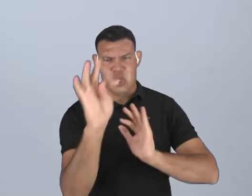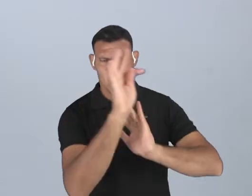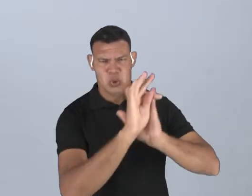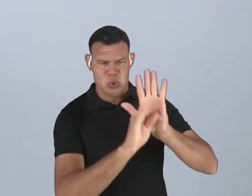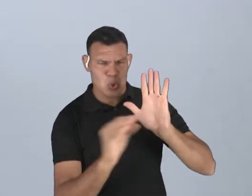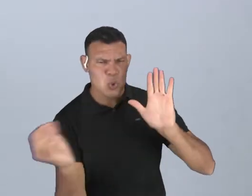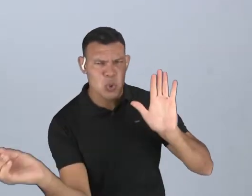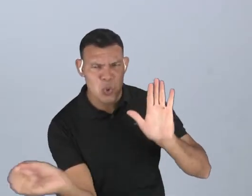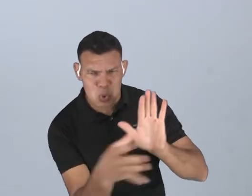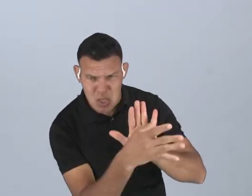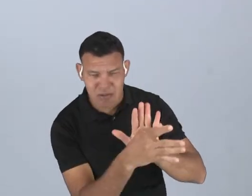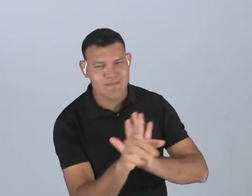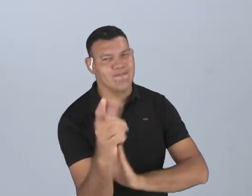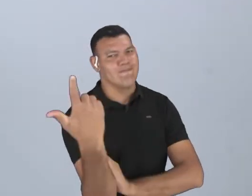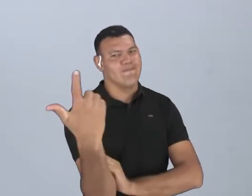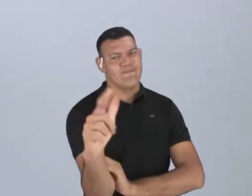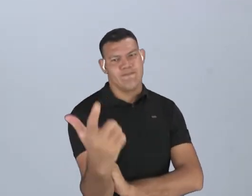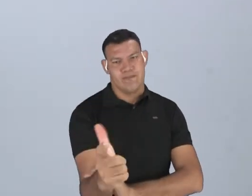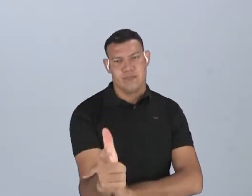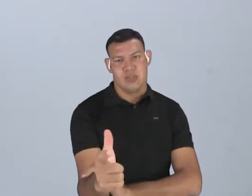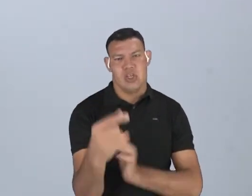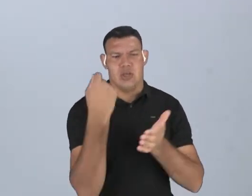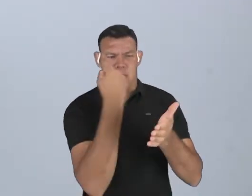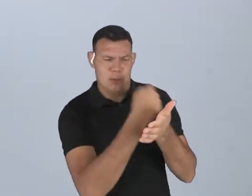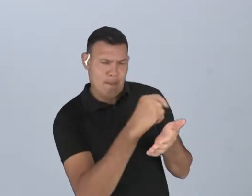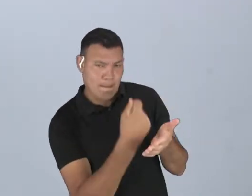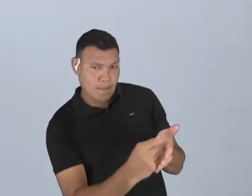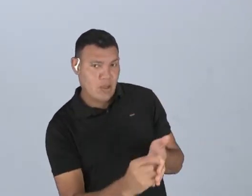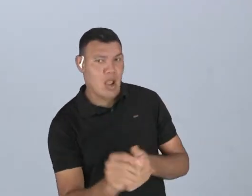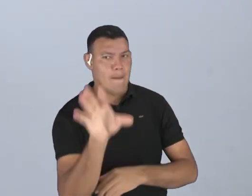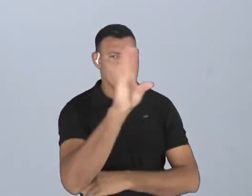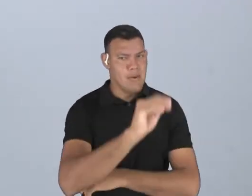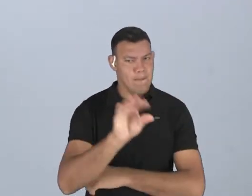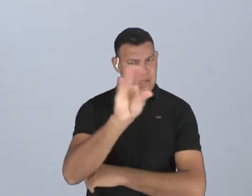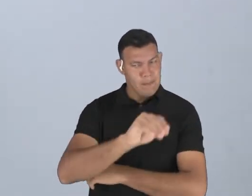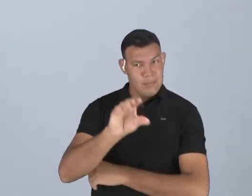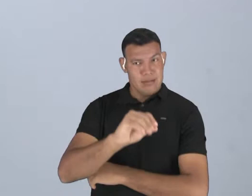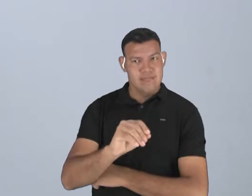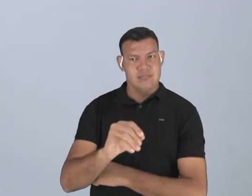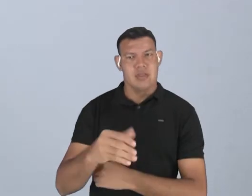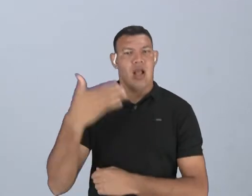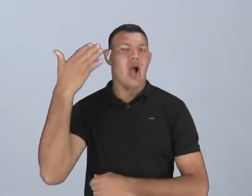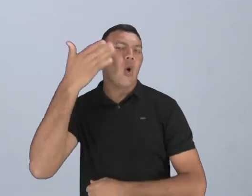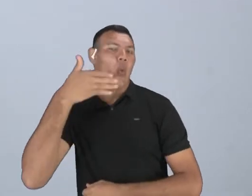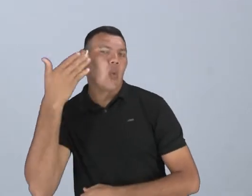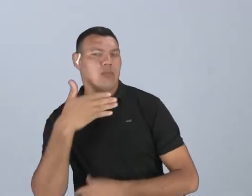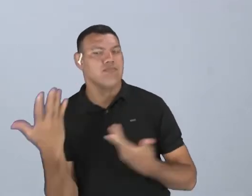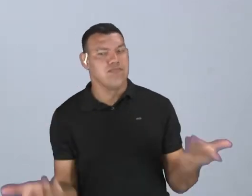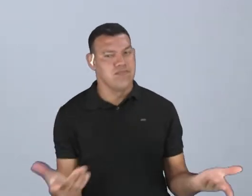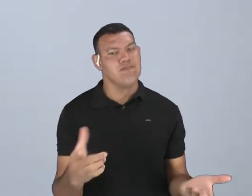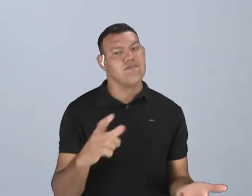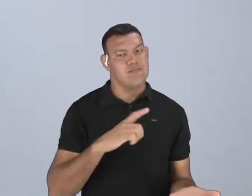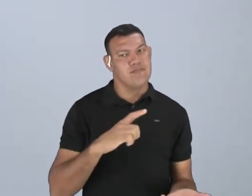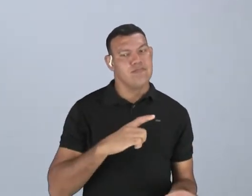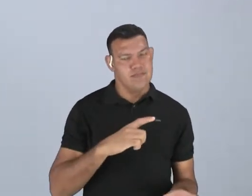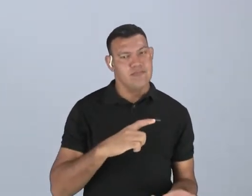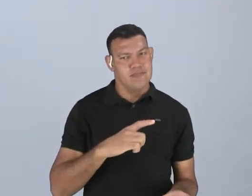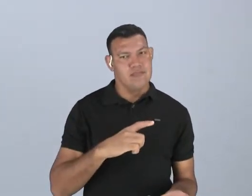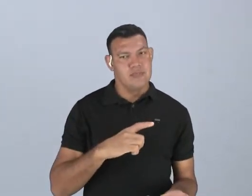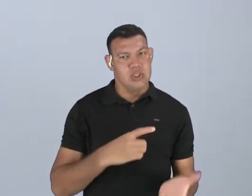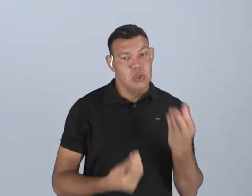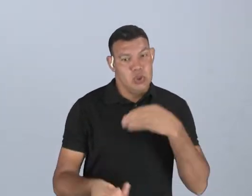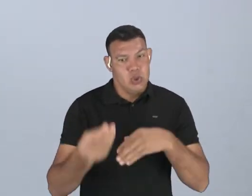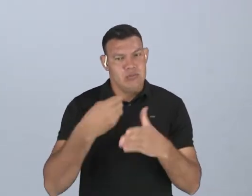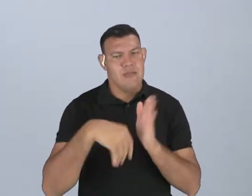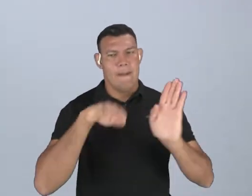todo texto escrito ou pronunciado, articulado por alguém, está presente a ideologia de